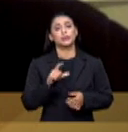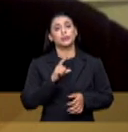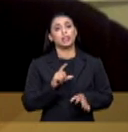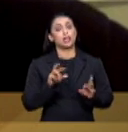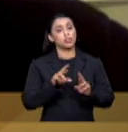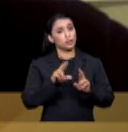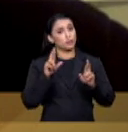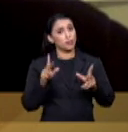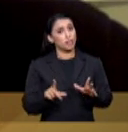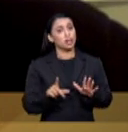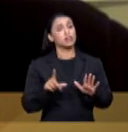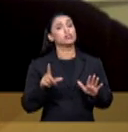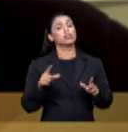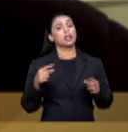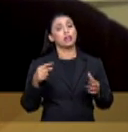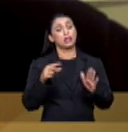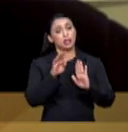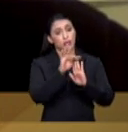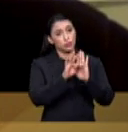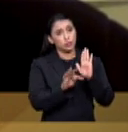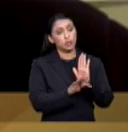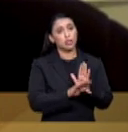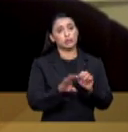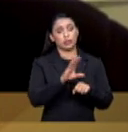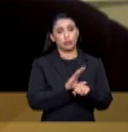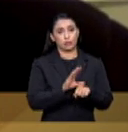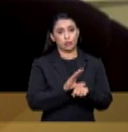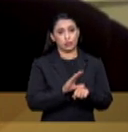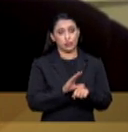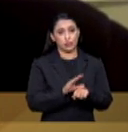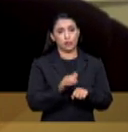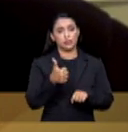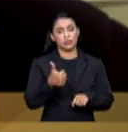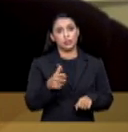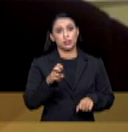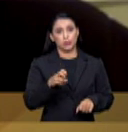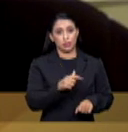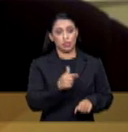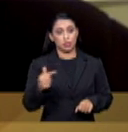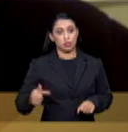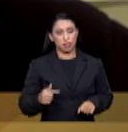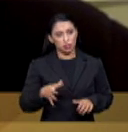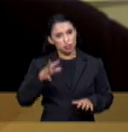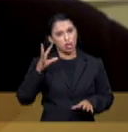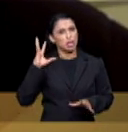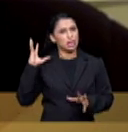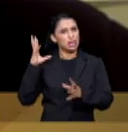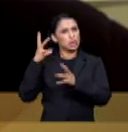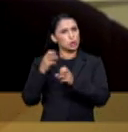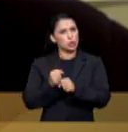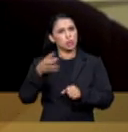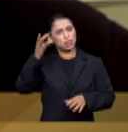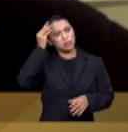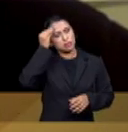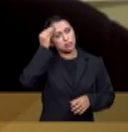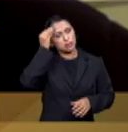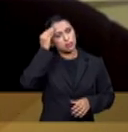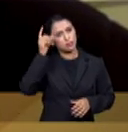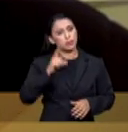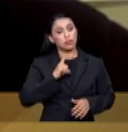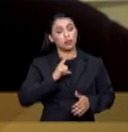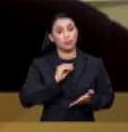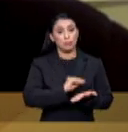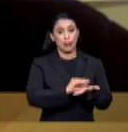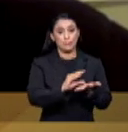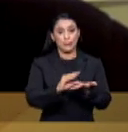do artigo 157, inciso 1 da Constituição e a interpretação histórica desse mecanismo financeiro de repartição de